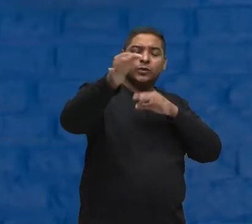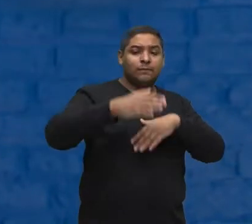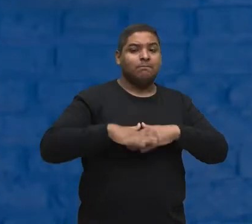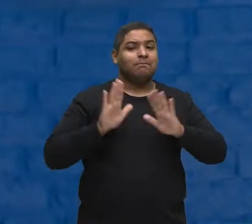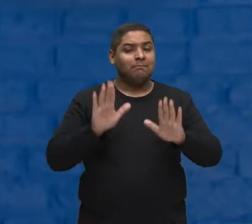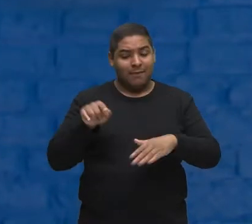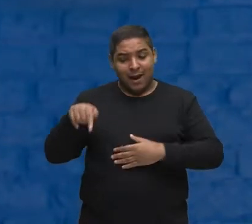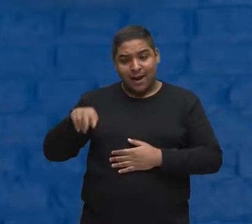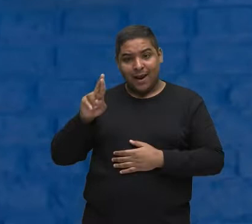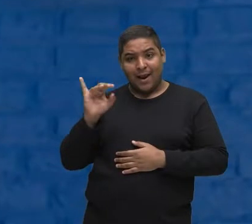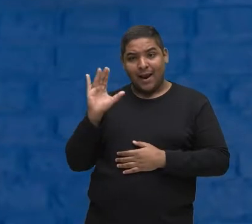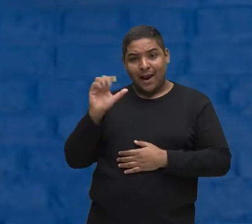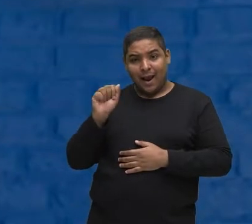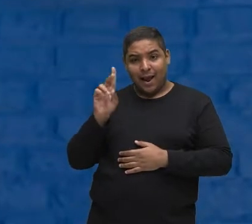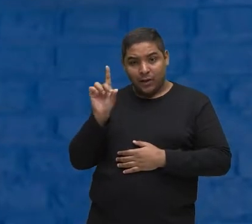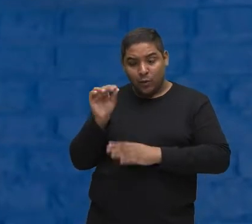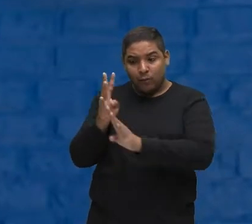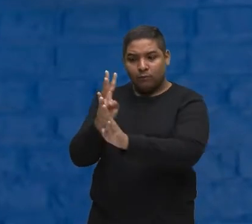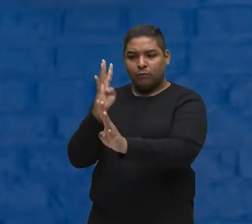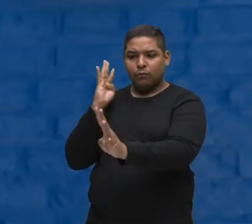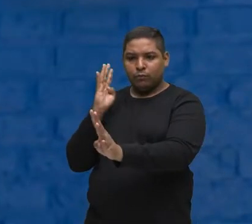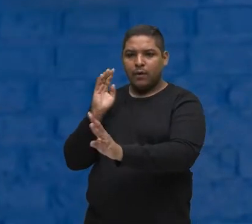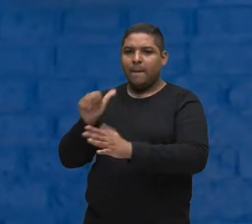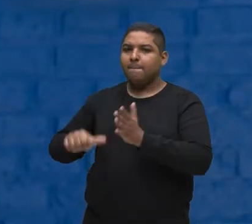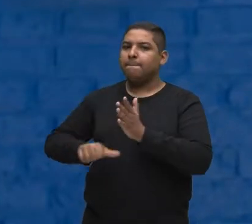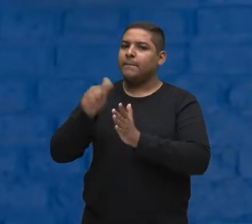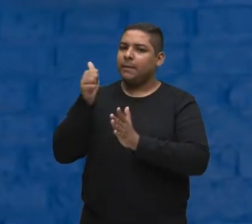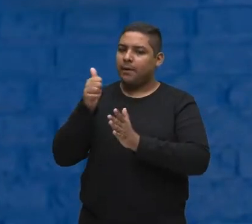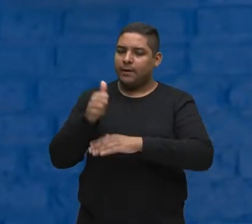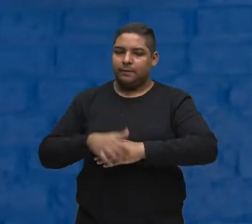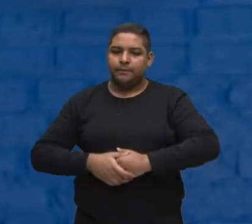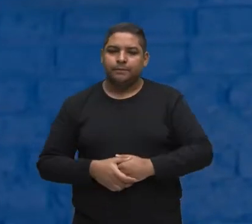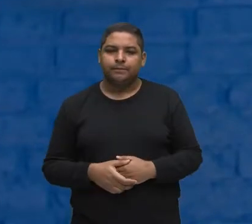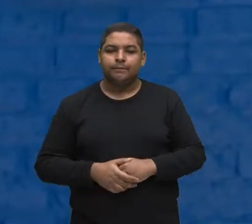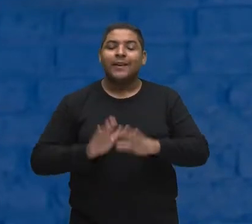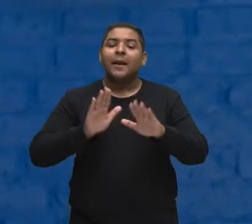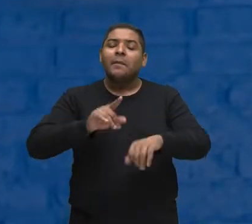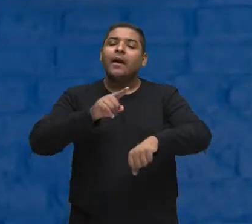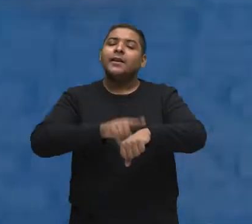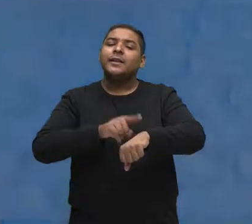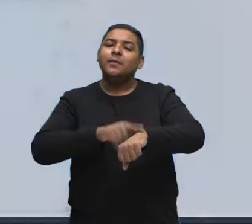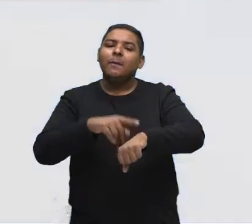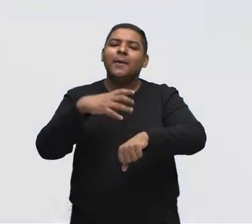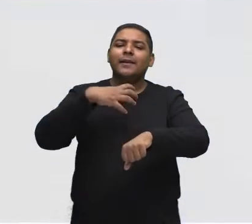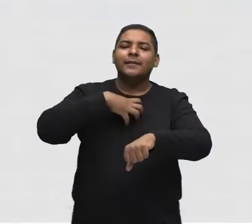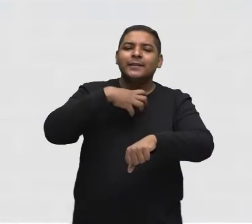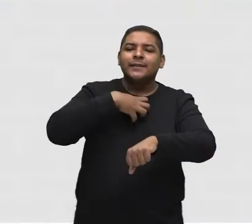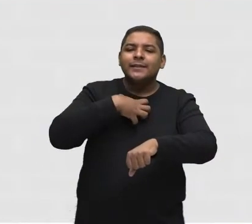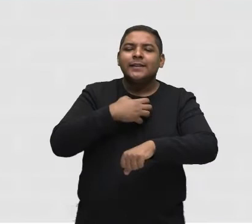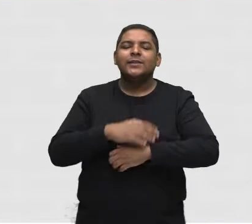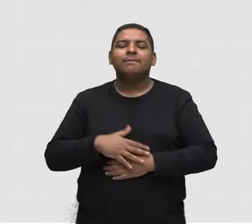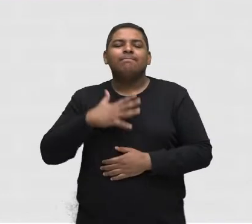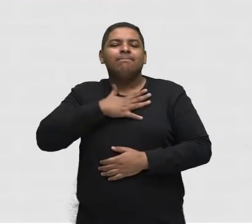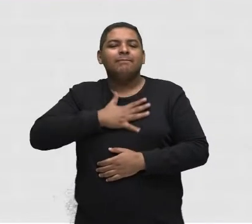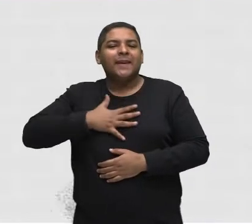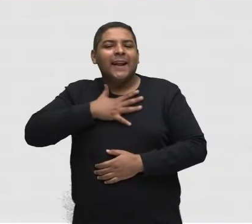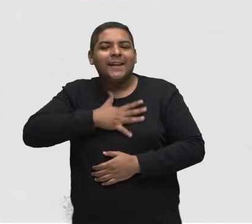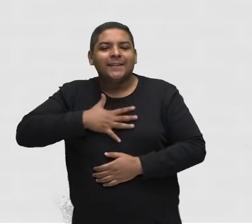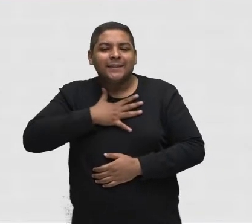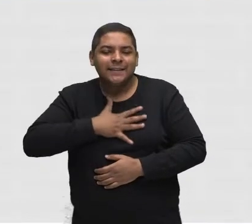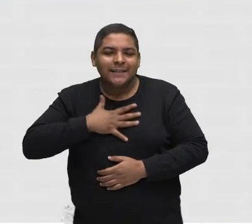fila. Vamos seguir. Houve até momentos em que ela sentia um certo prazer em